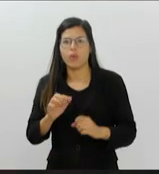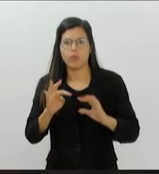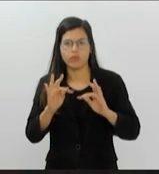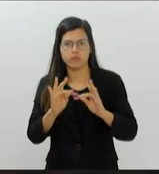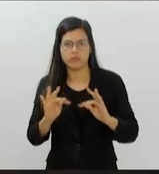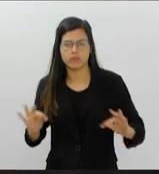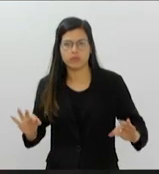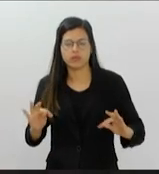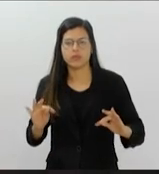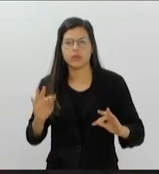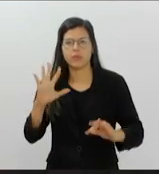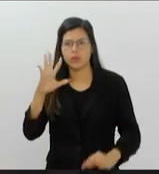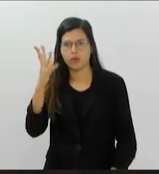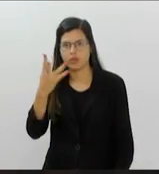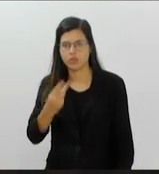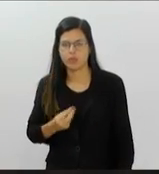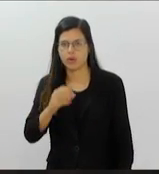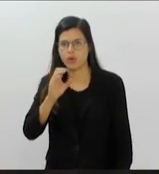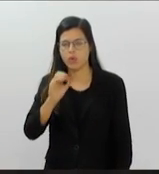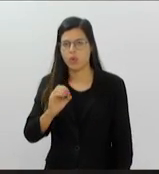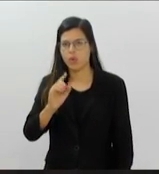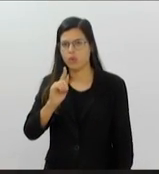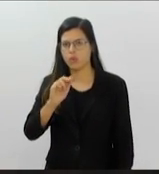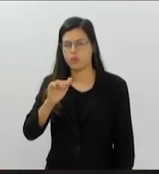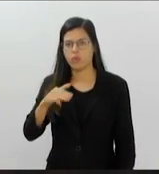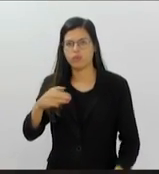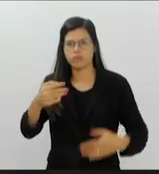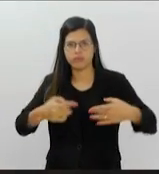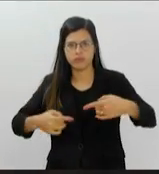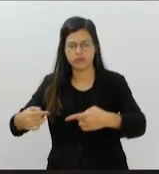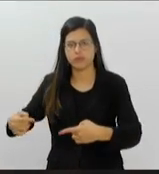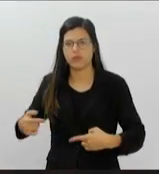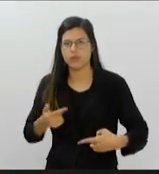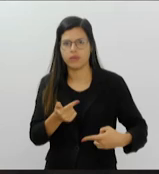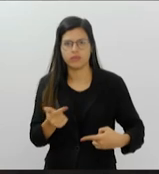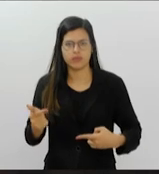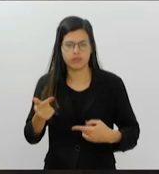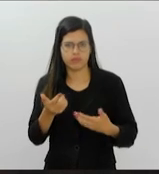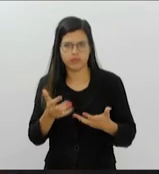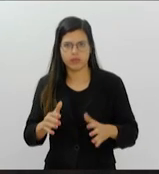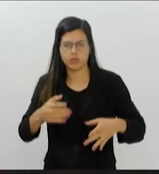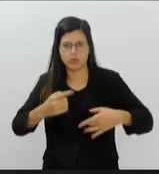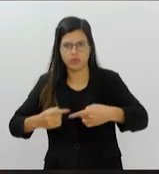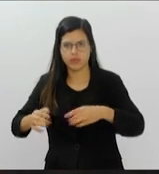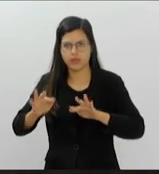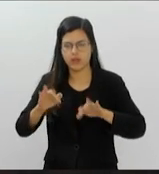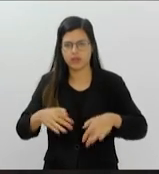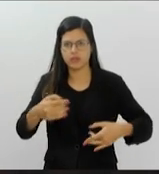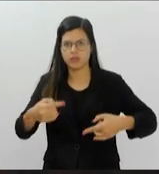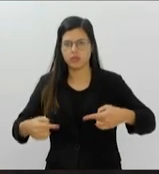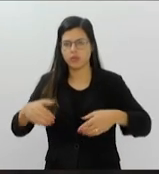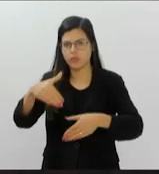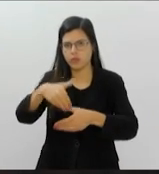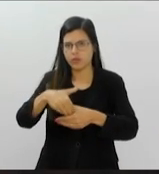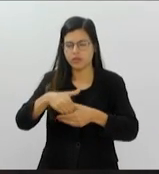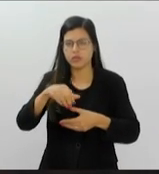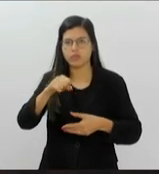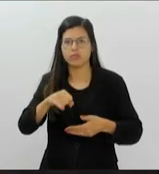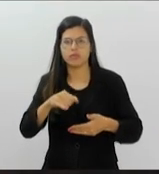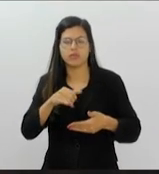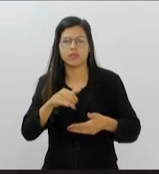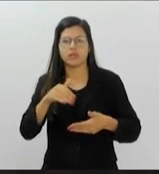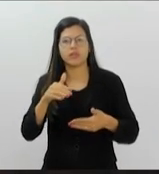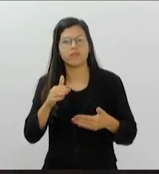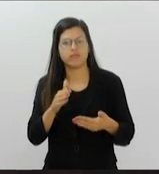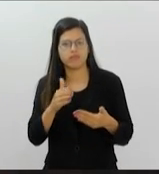Ogum Megê. Em discussão, não havendo quem queira discutir, encerrada a discussão. Em votação, senhores que aprovam, permaneçam